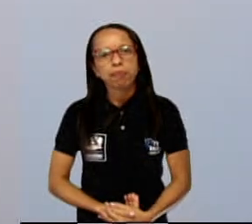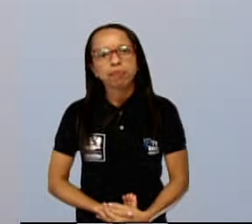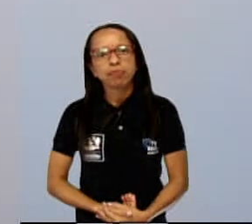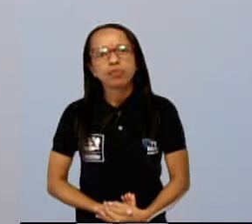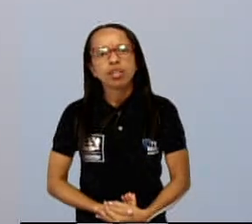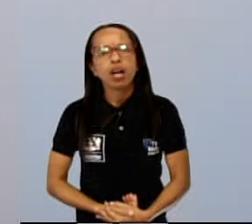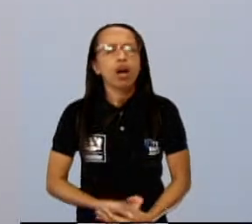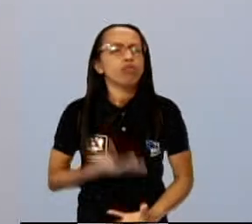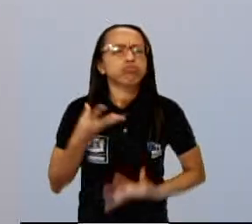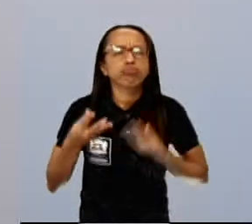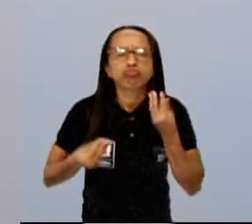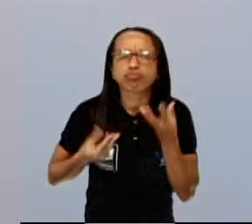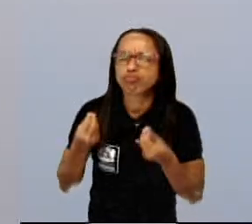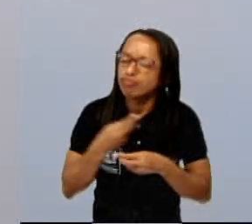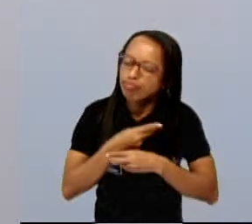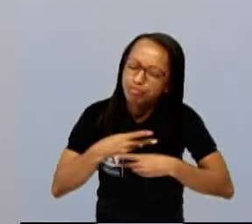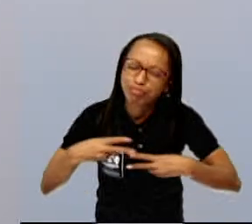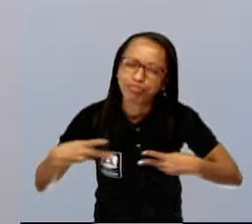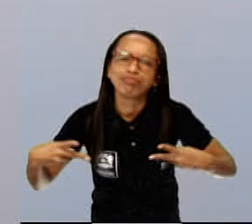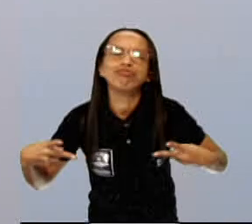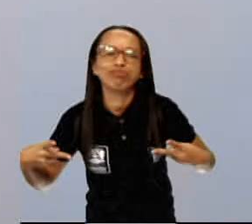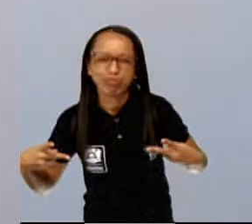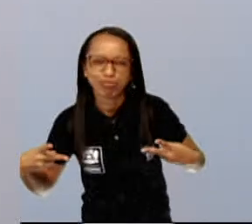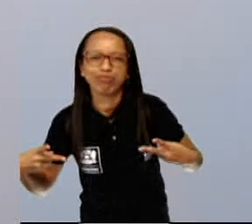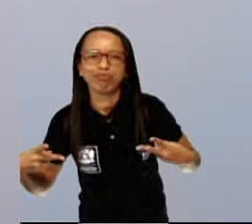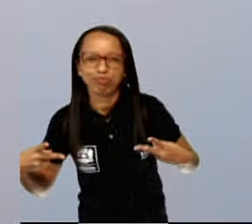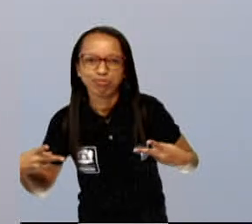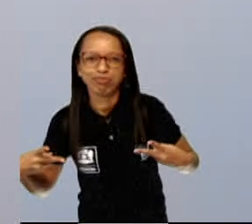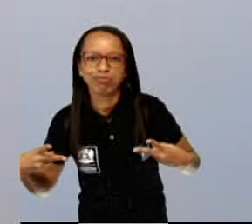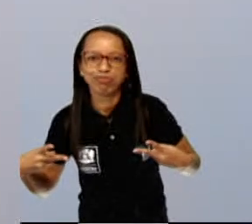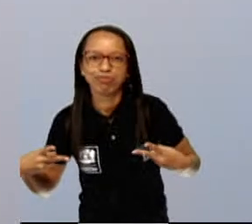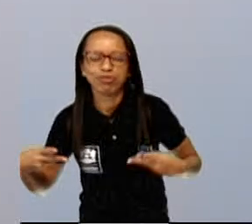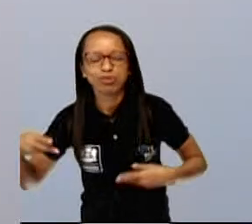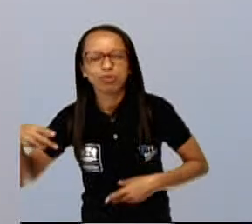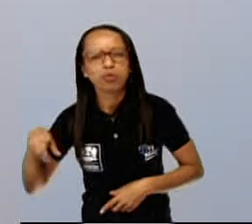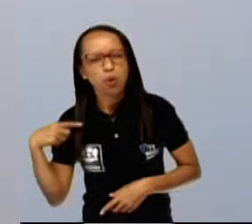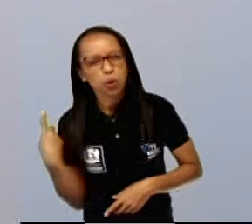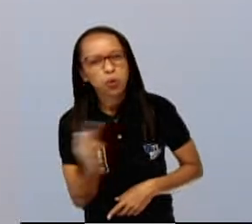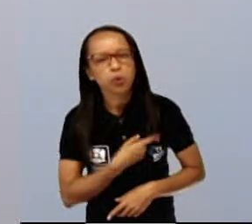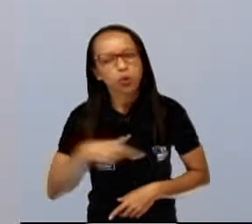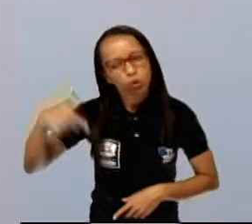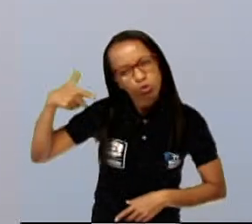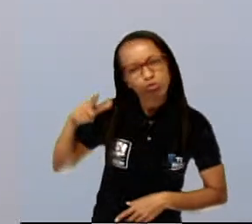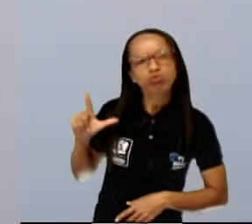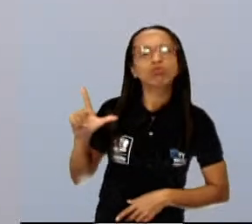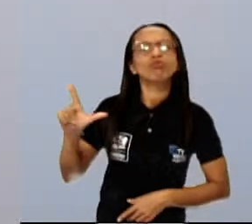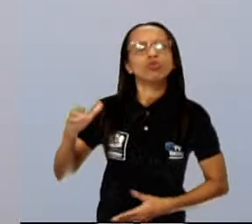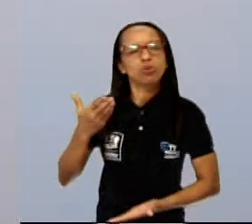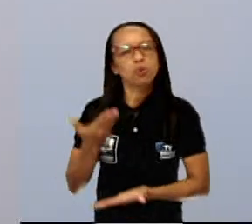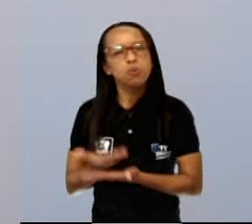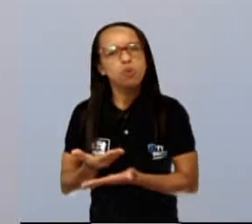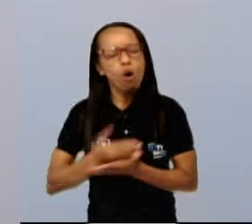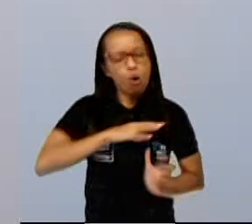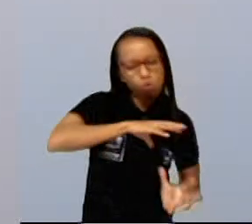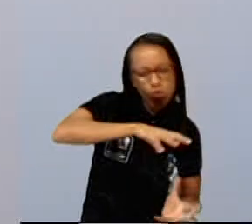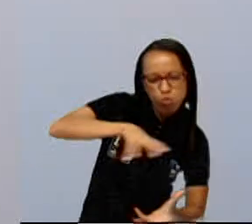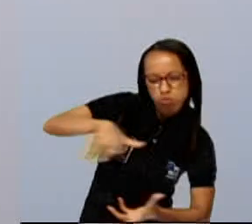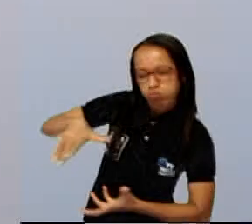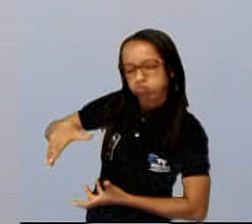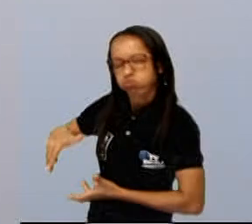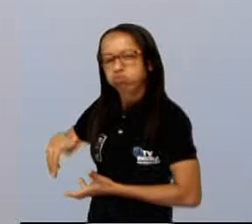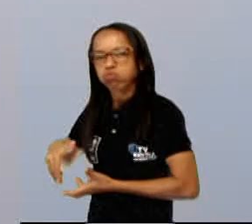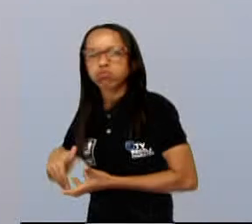Muitas, muitas coisas, não foi mesmo? A gente conseguiu estudar universos,